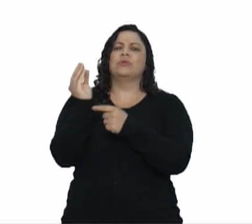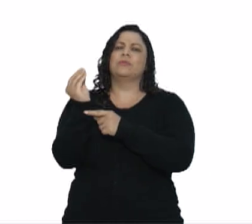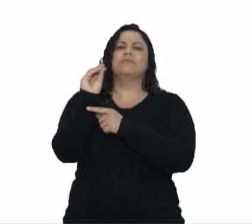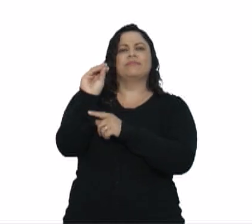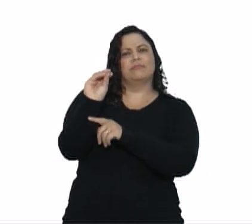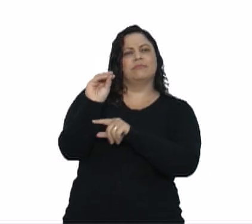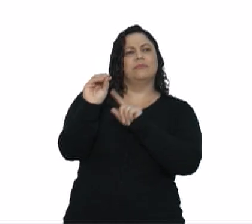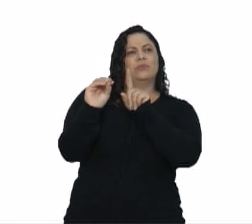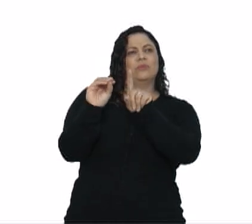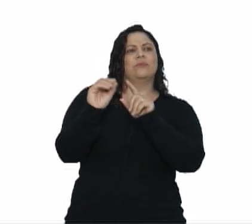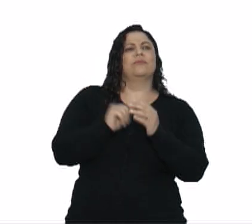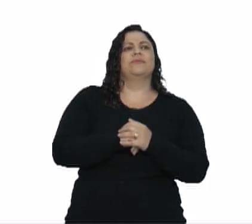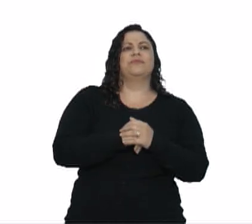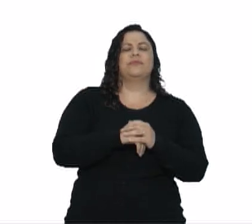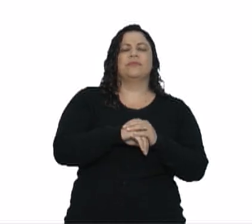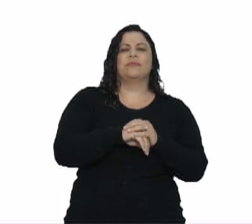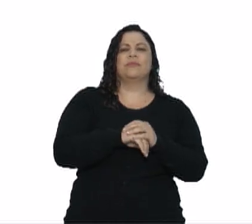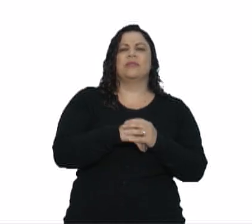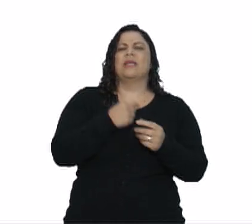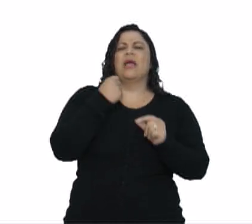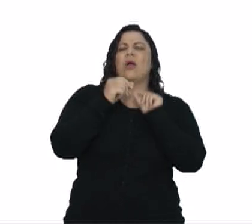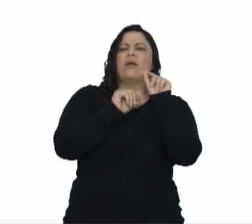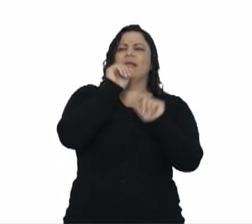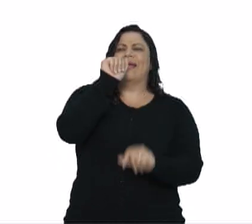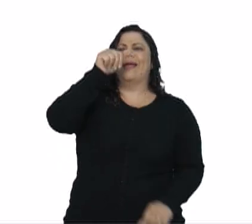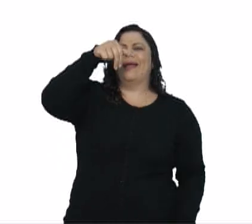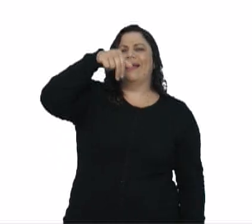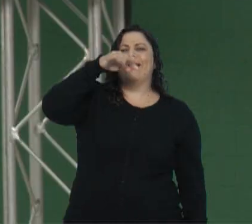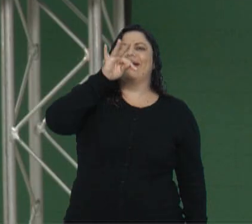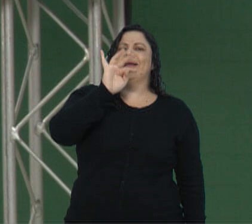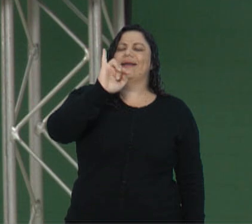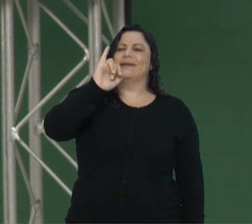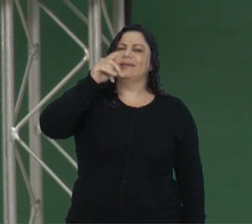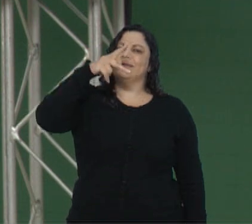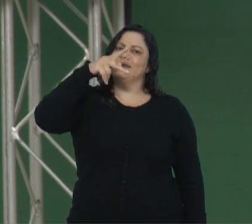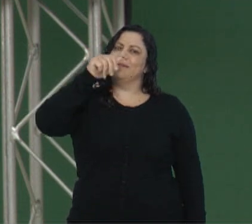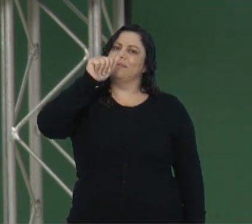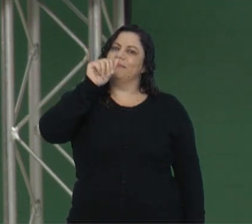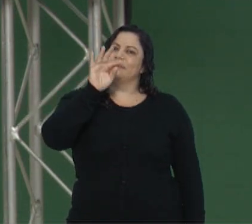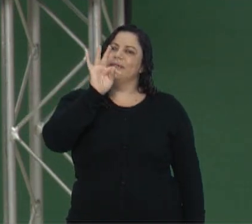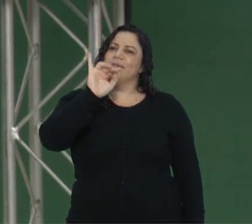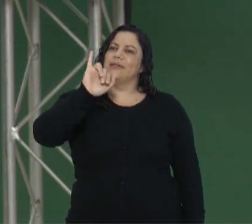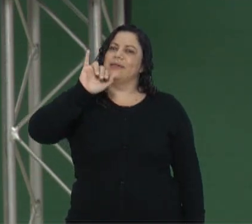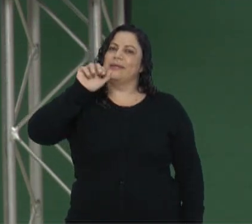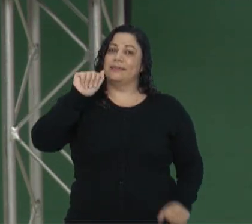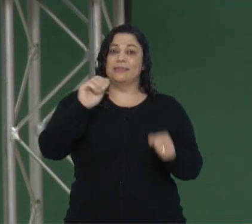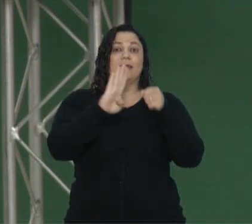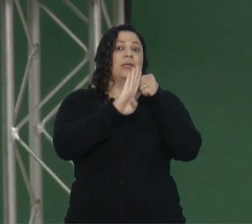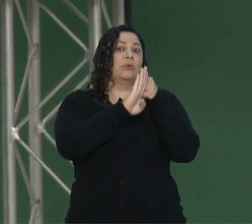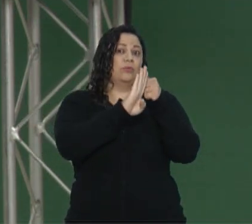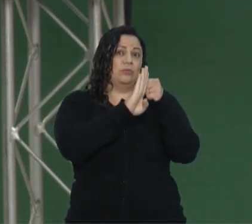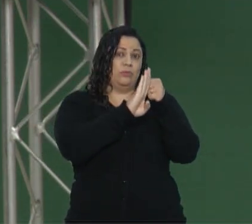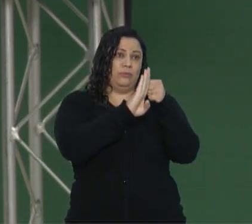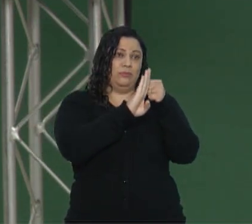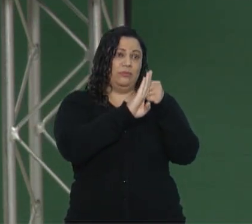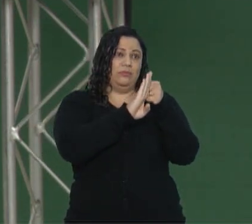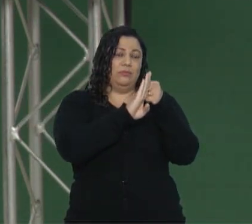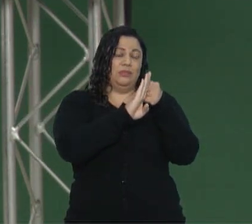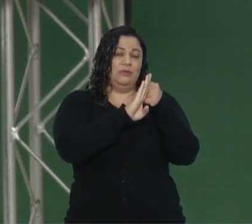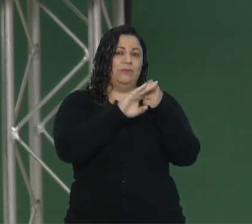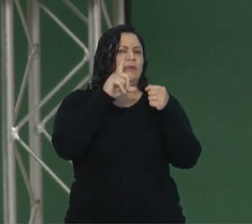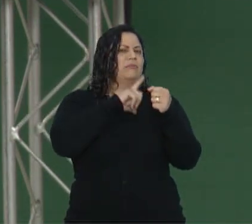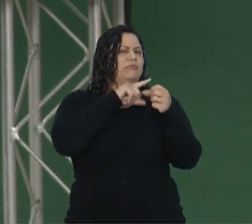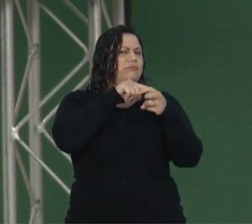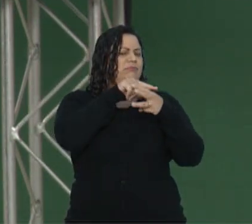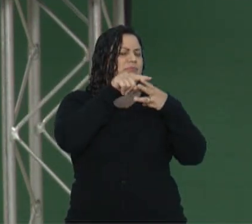regência da palavrinha antipatia, que é um substantivo, tá? Ela tem três aqui, tá? A gente poderia